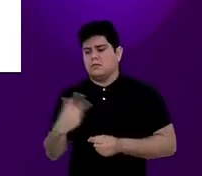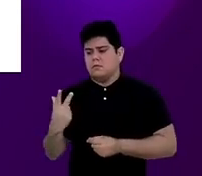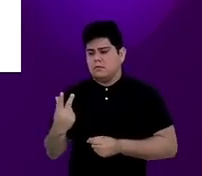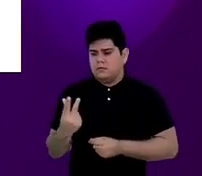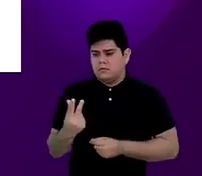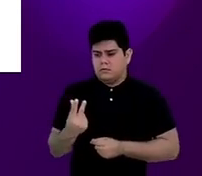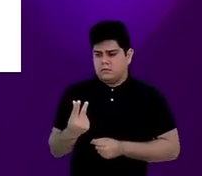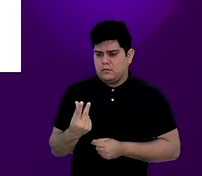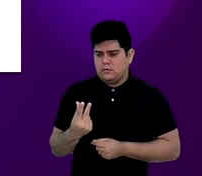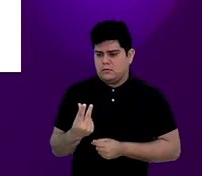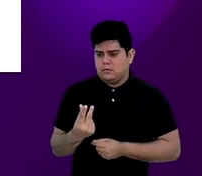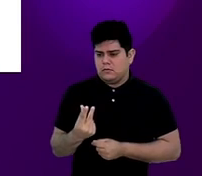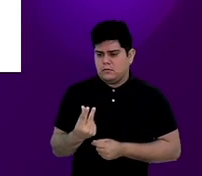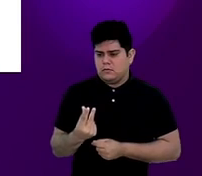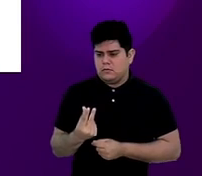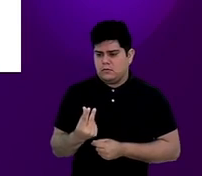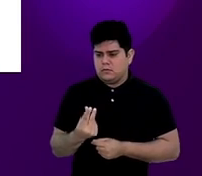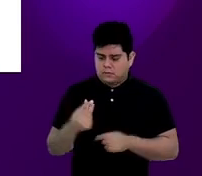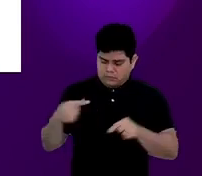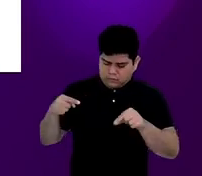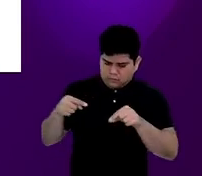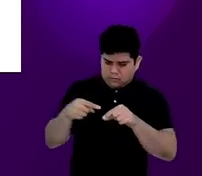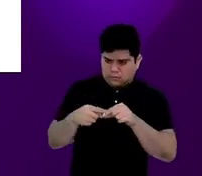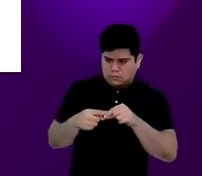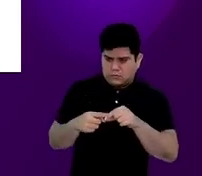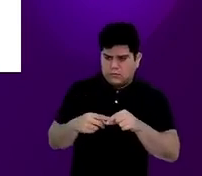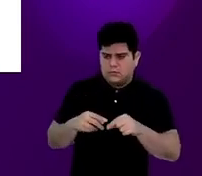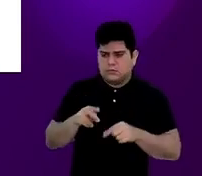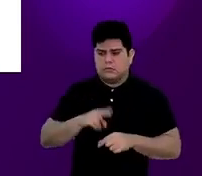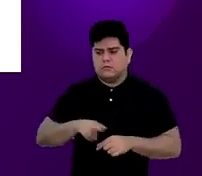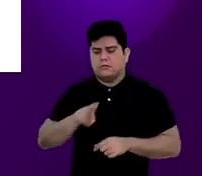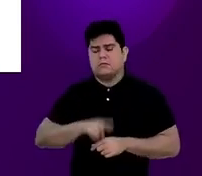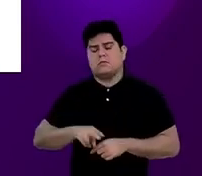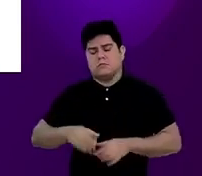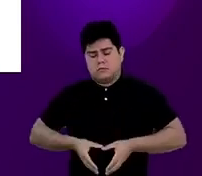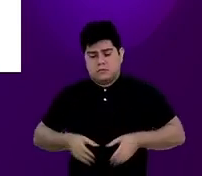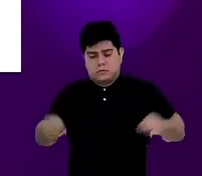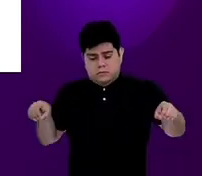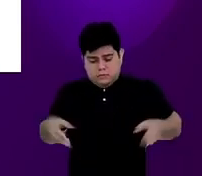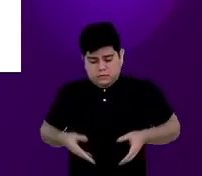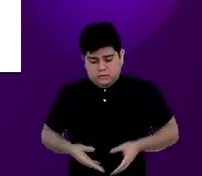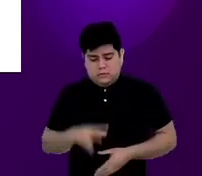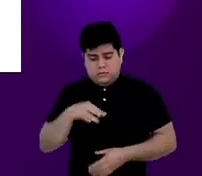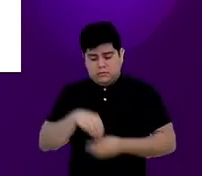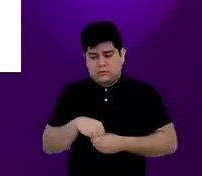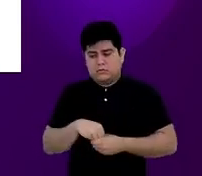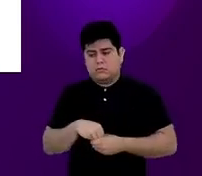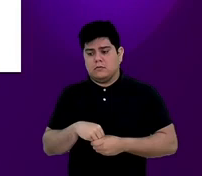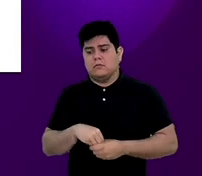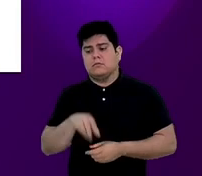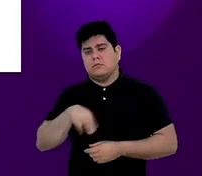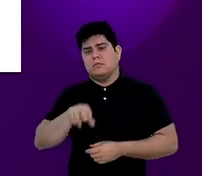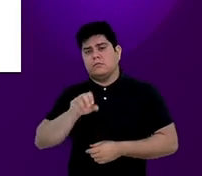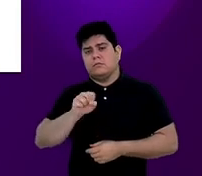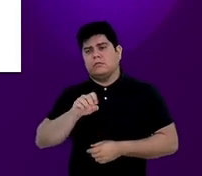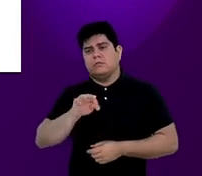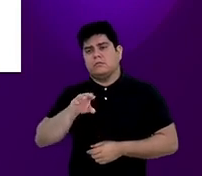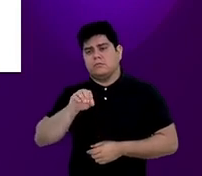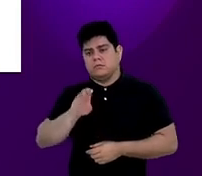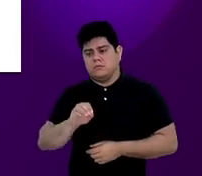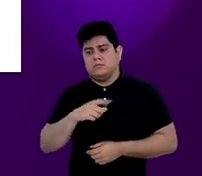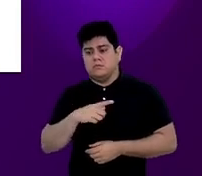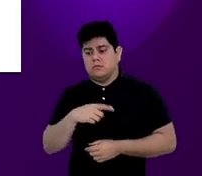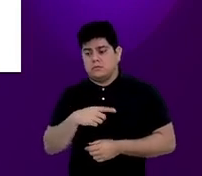a injeção através da agulha de Hack no colo uterino. Tá? Isso tem que ser bem feito, tem que ser feito no estroma, porque senão acaba tendo